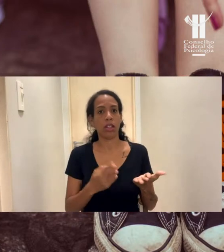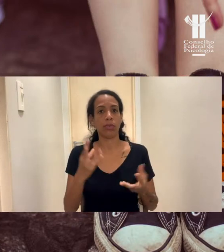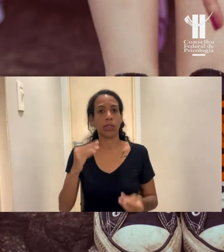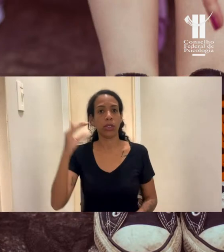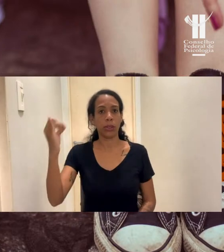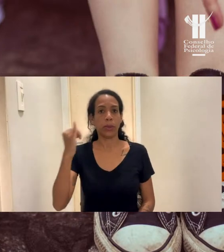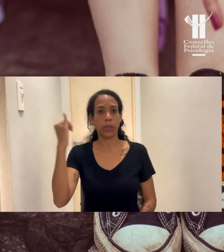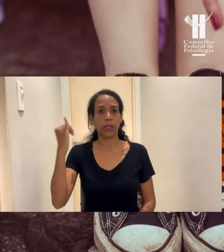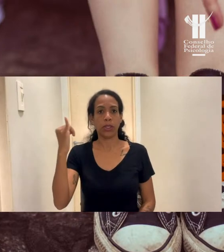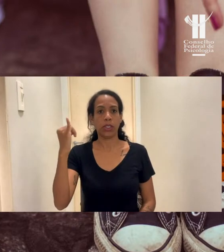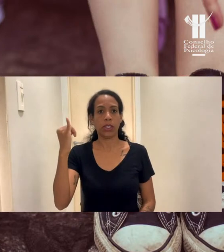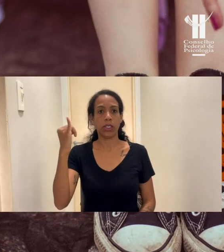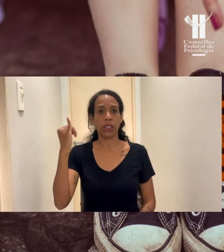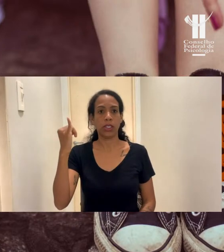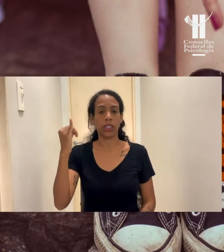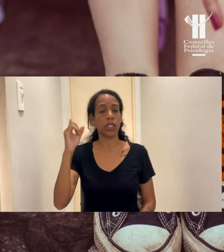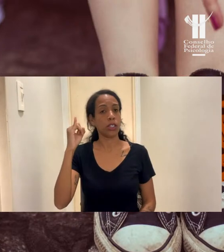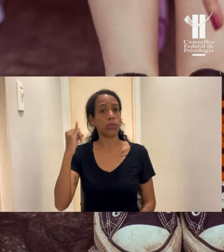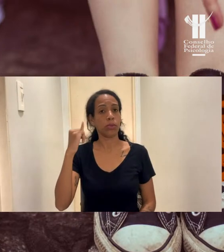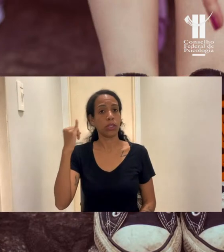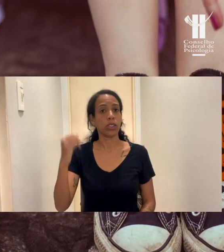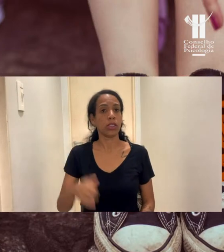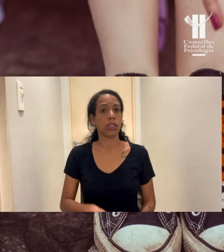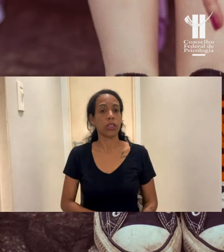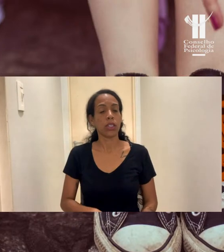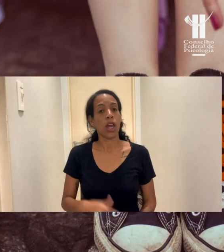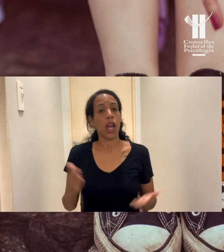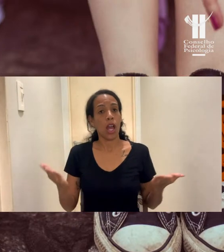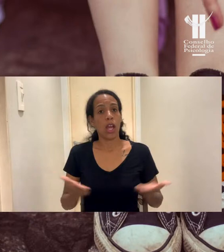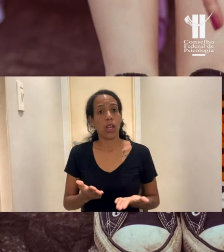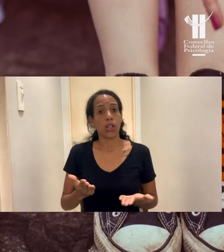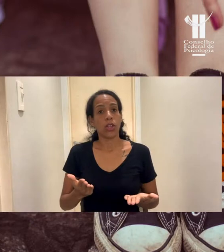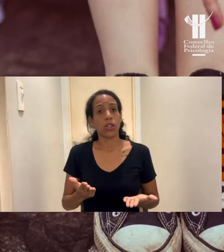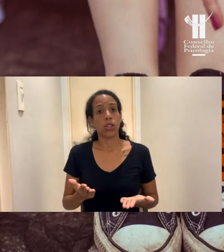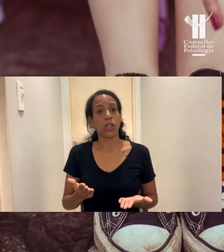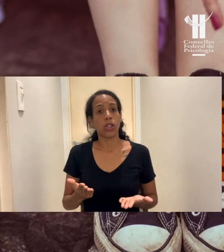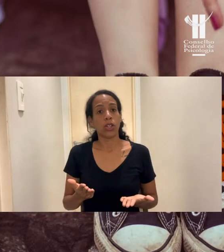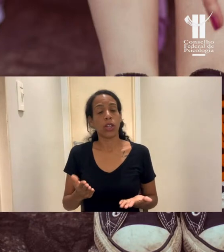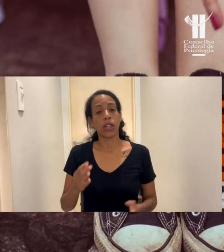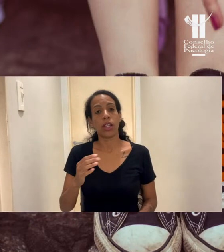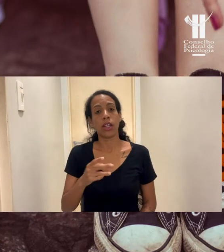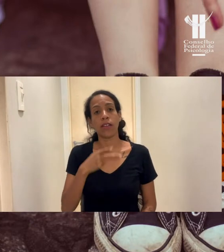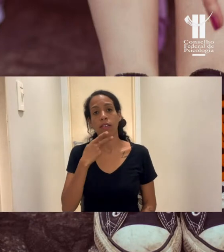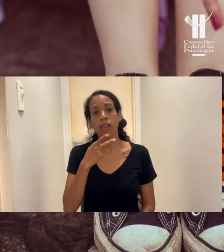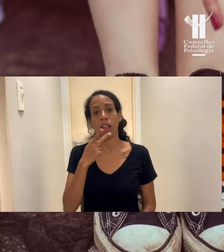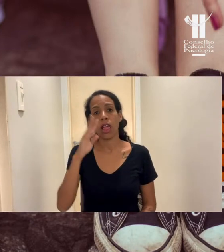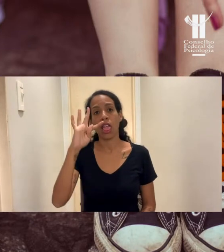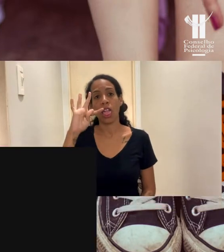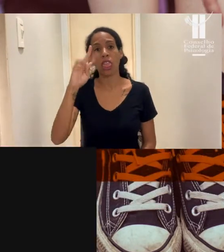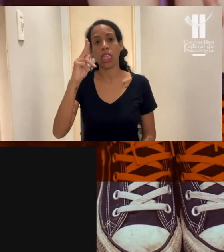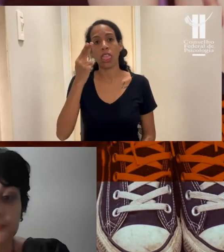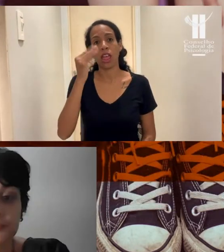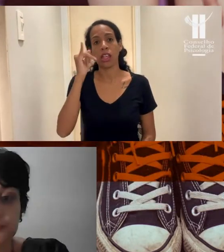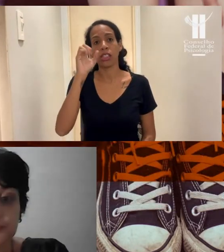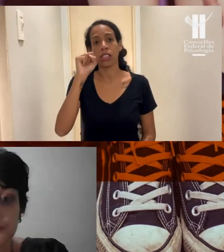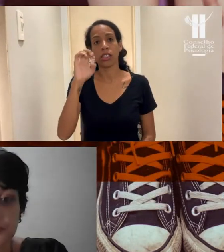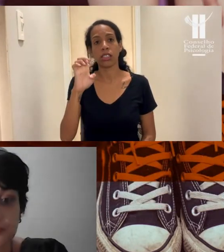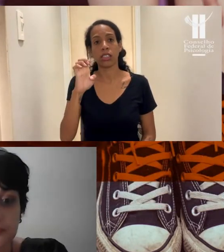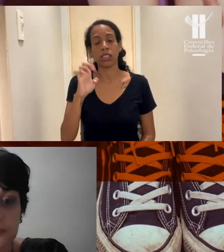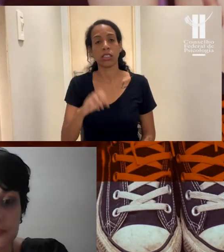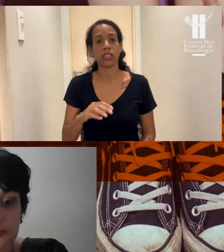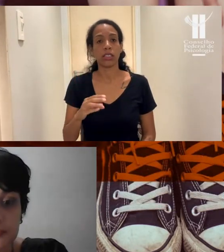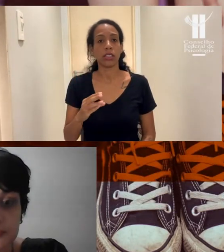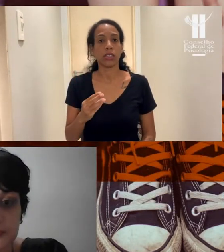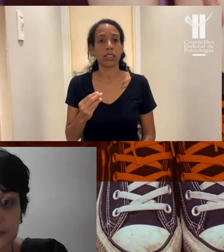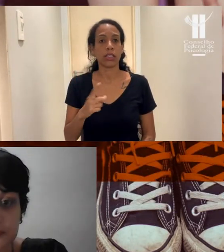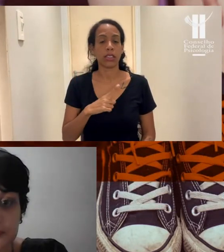traz essa importância. Eu gostaria agora, então, de passar a palavra para a Thaís, né? Um dos